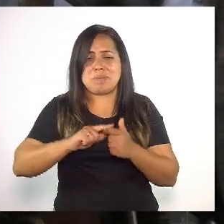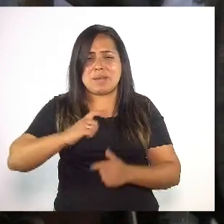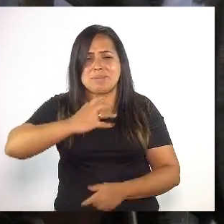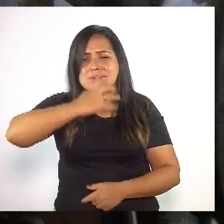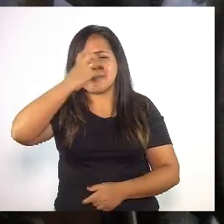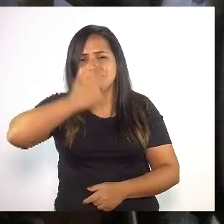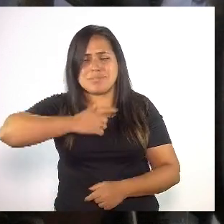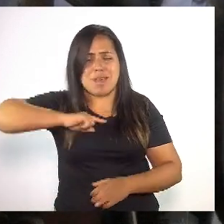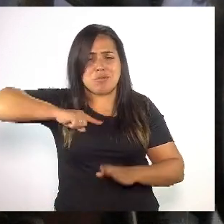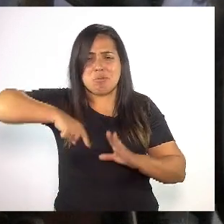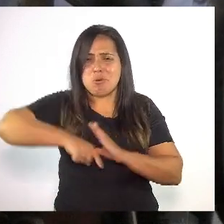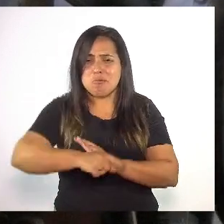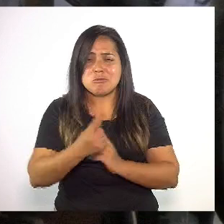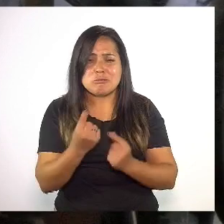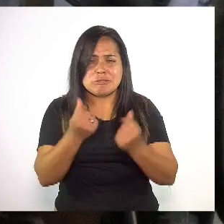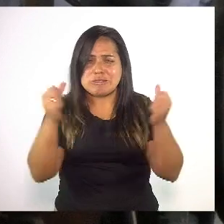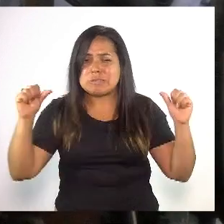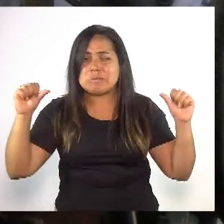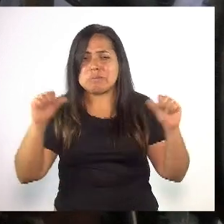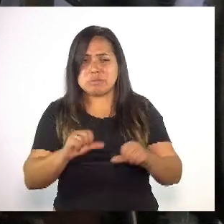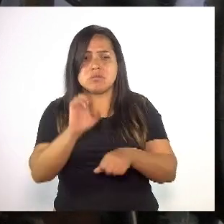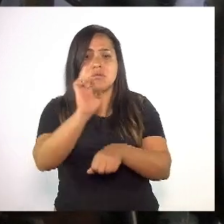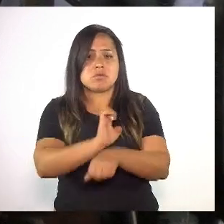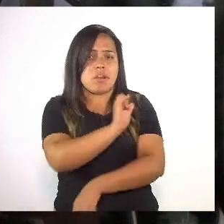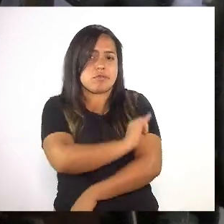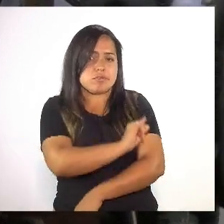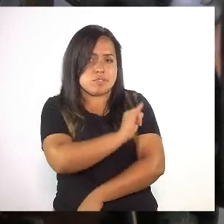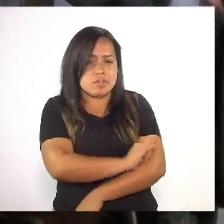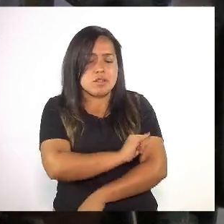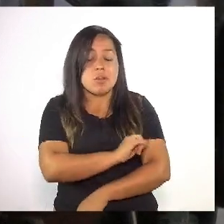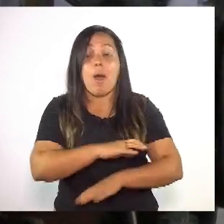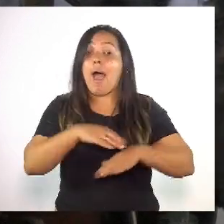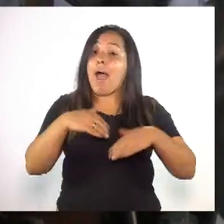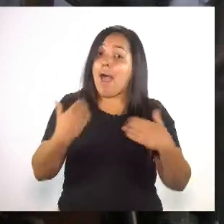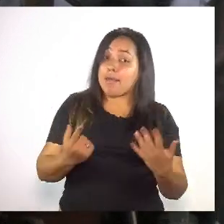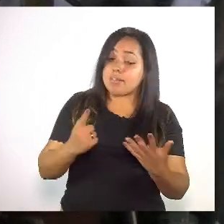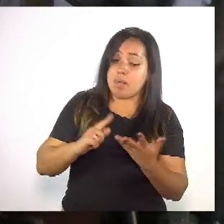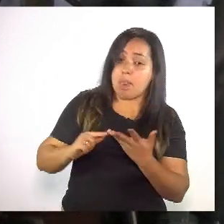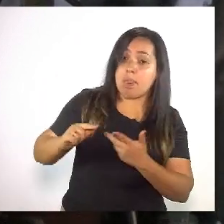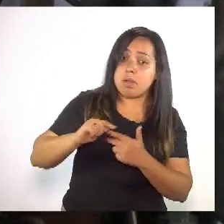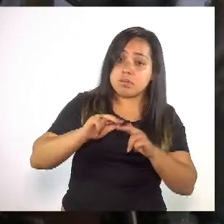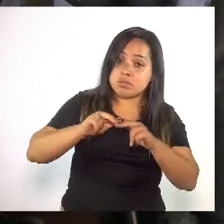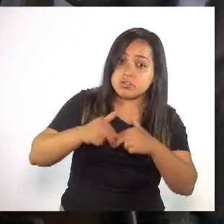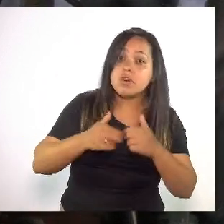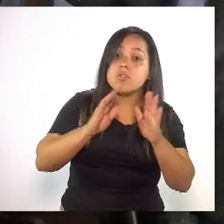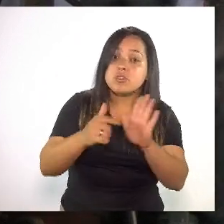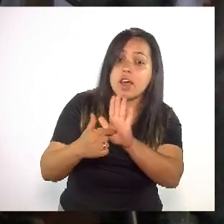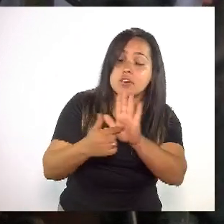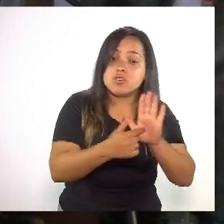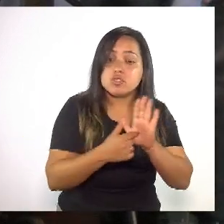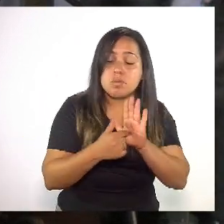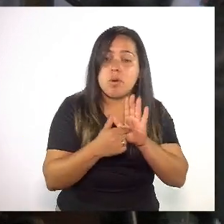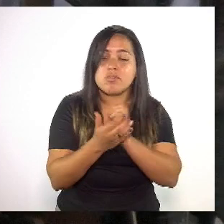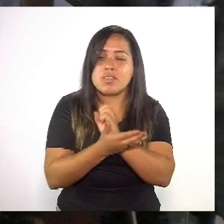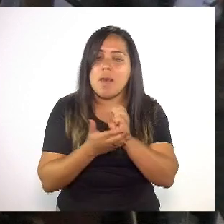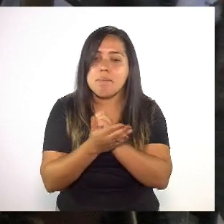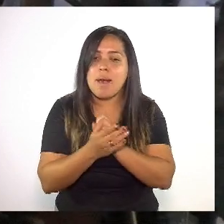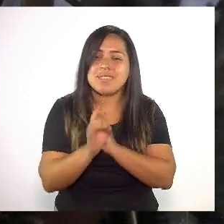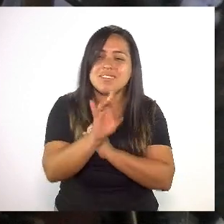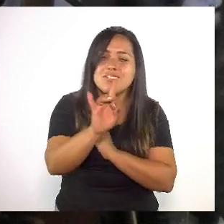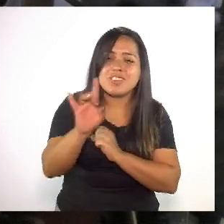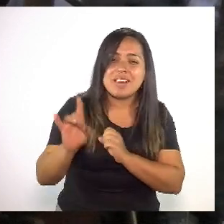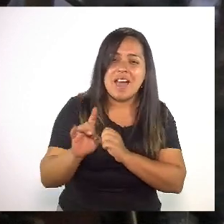atravessa o Estado do Rio de Janeiro. Assim, pelos motivos já expostos, na fundamentação sobre cada uma das